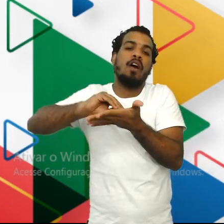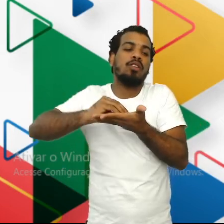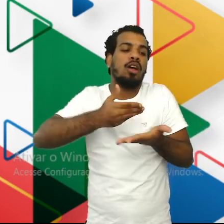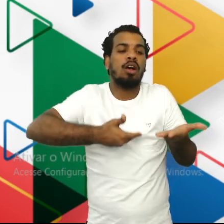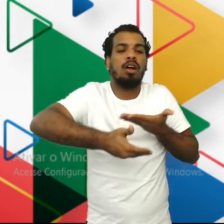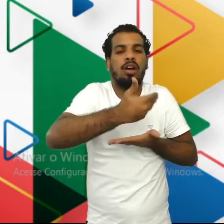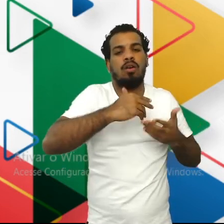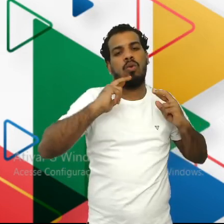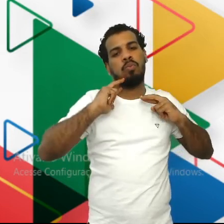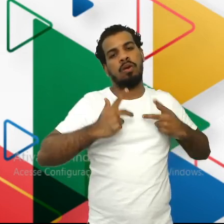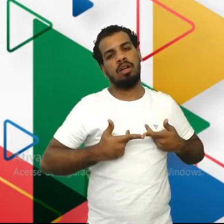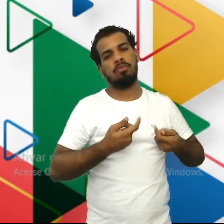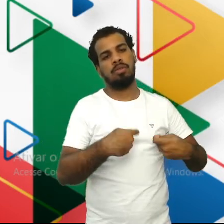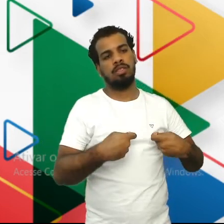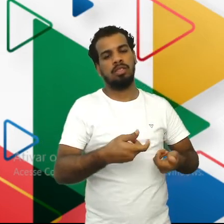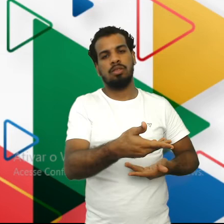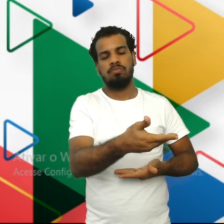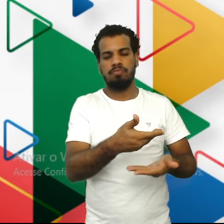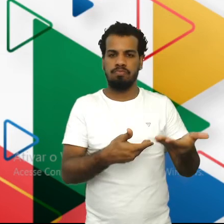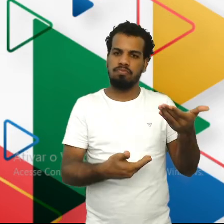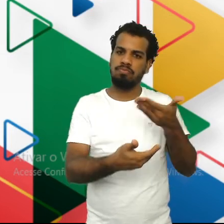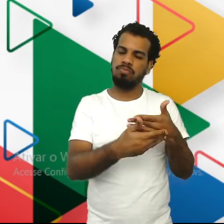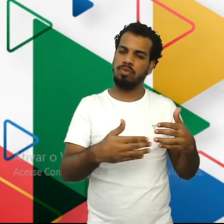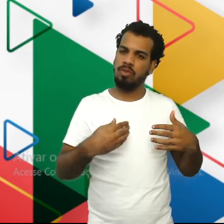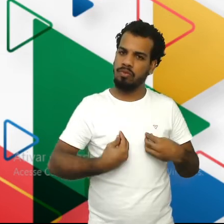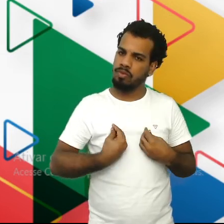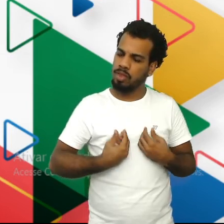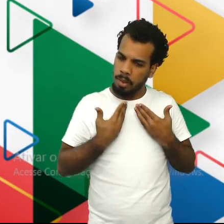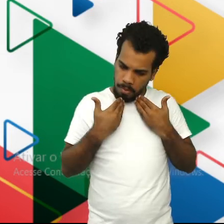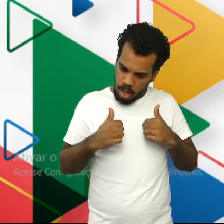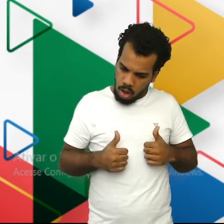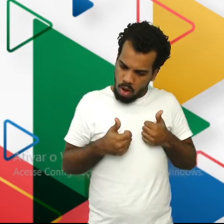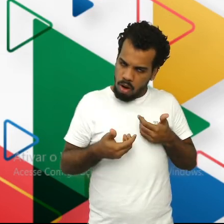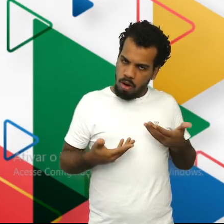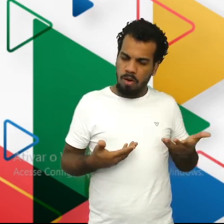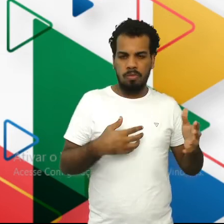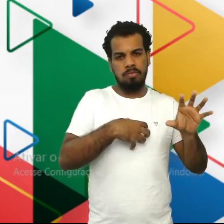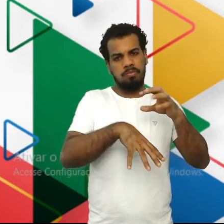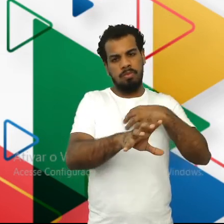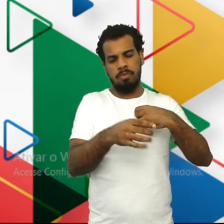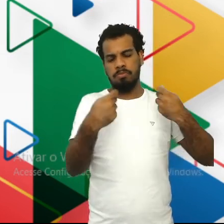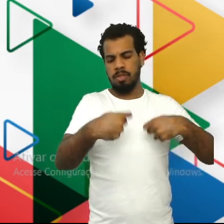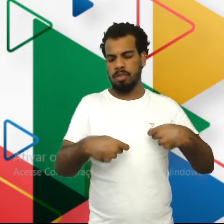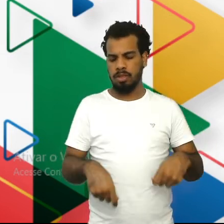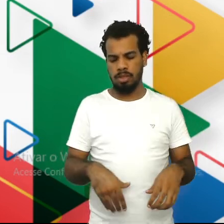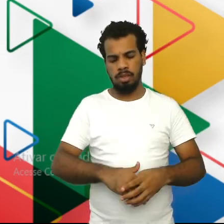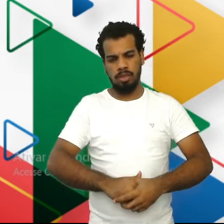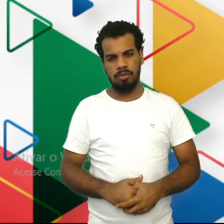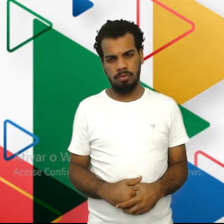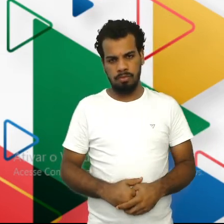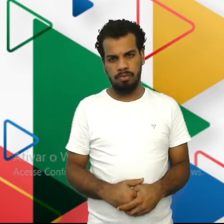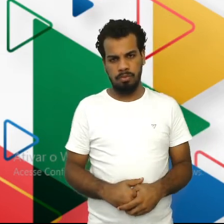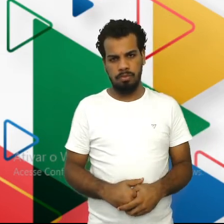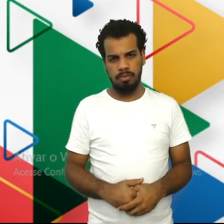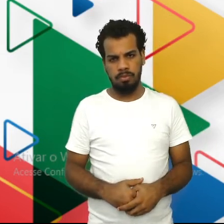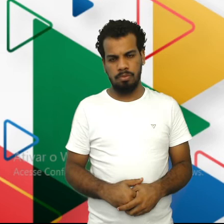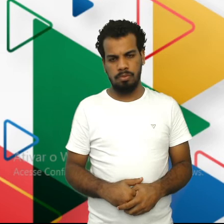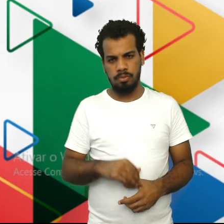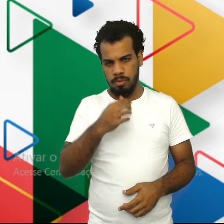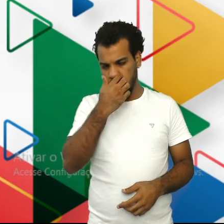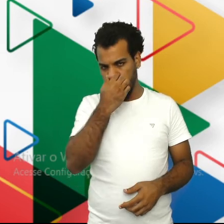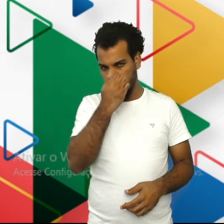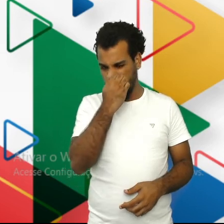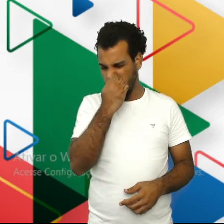vida humana, sobre melhorar as nossas relações de convivência, sobre melhorar a qualidade de vida das pessoas. Tem um livro